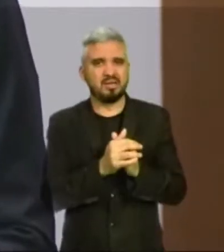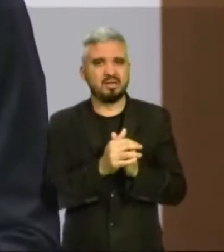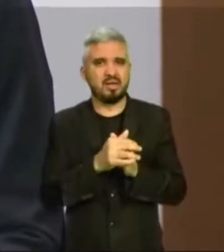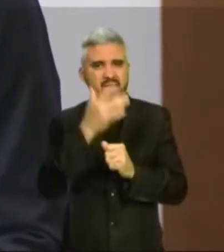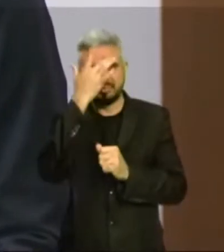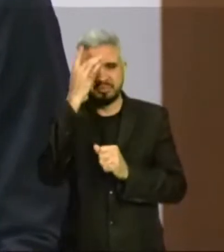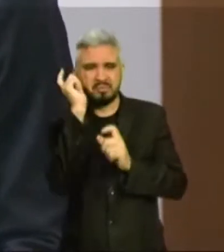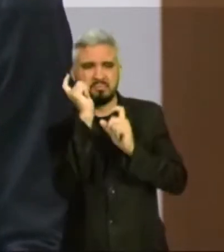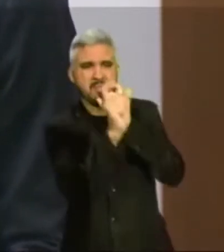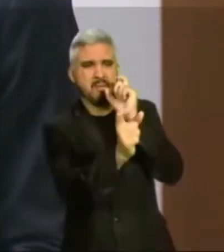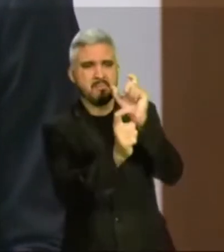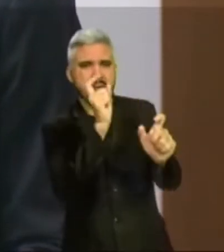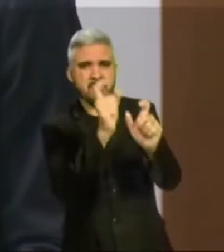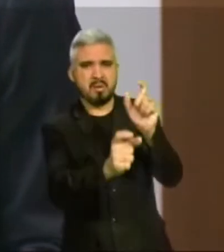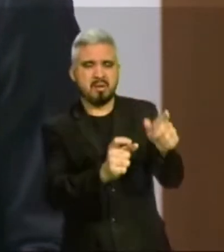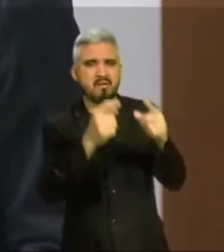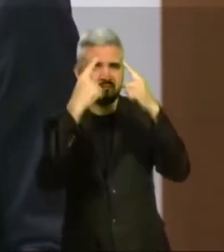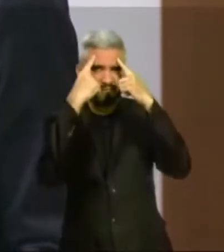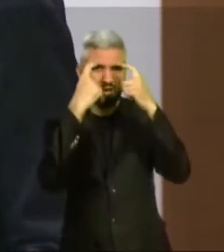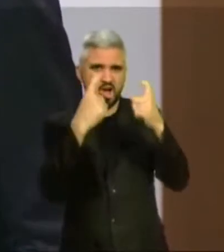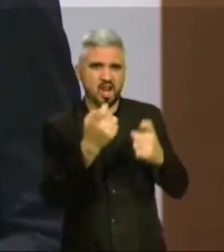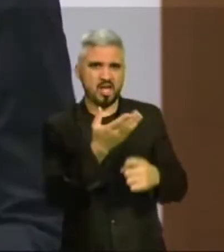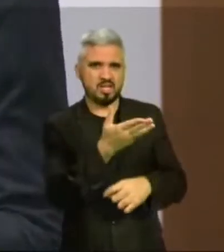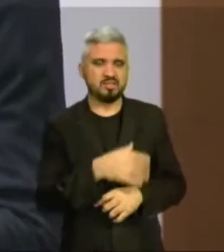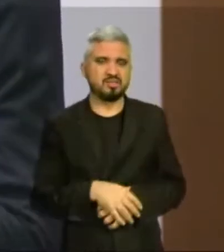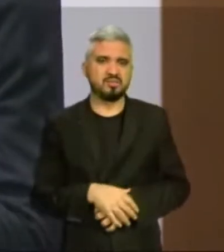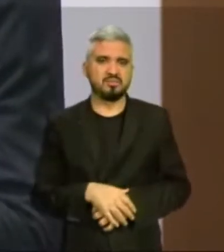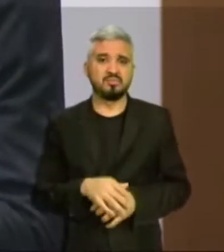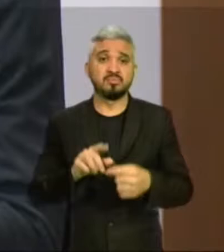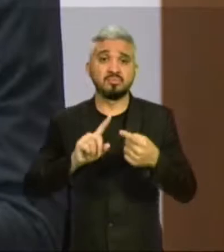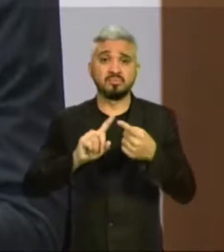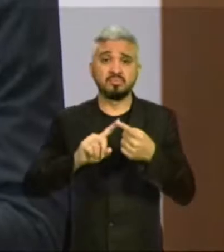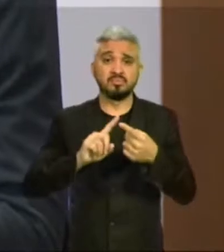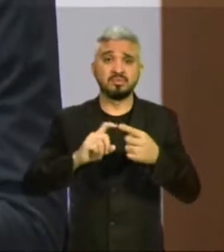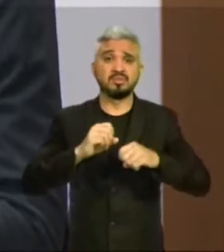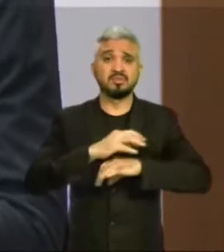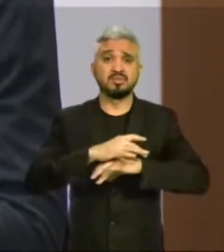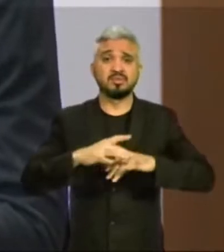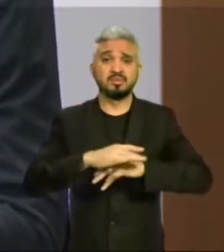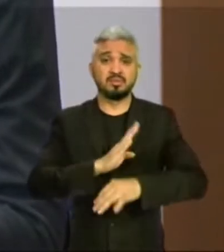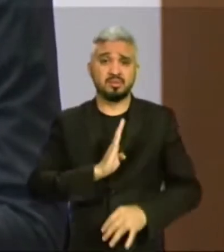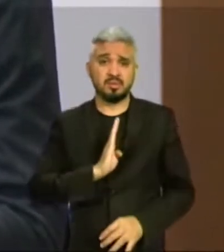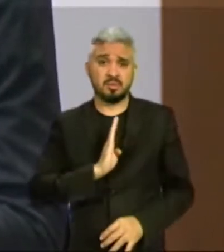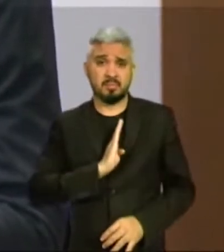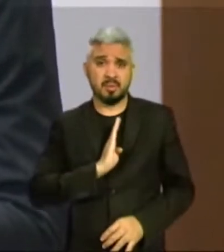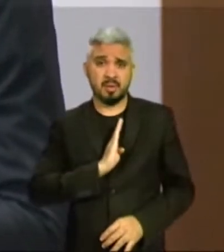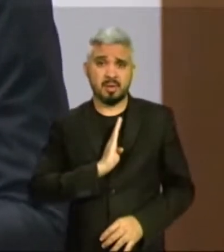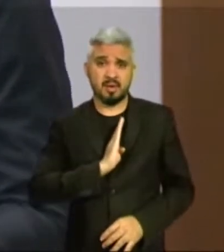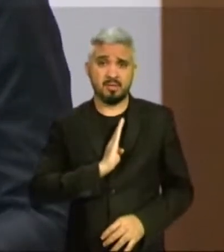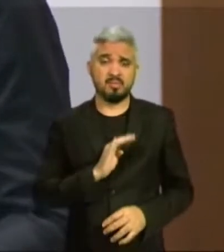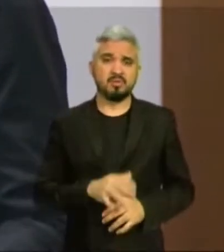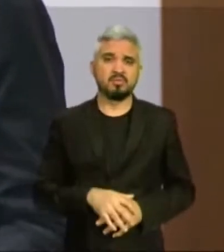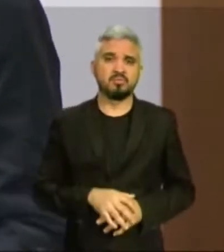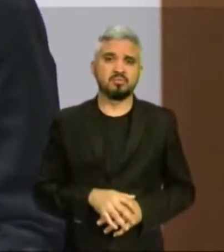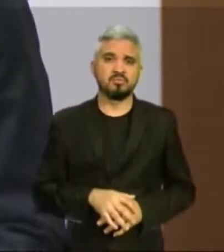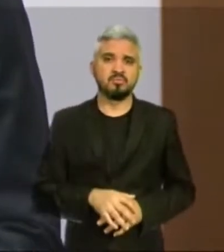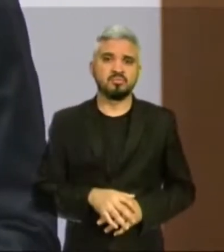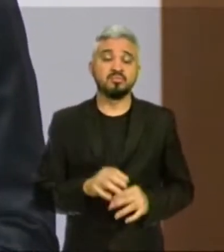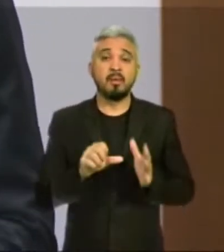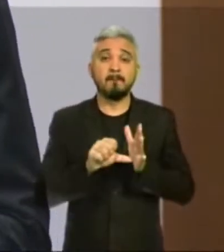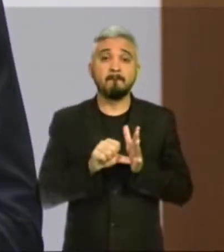violentadas, uma na cidade de Bacabal. É a nossa primeira mulher comandante